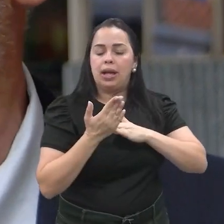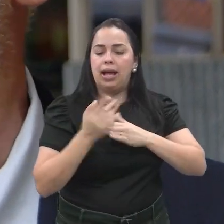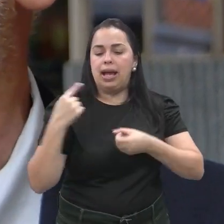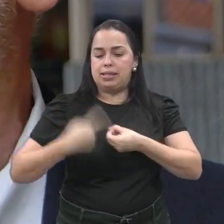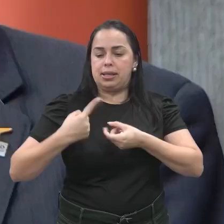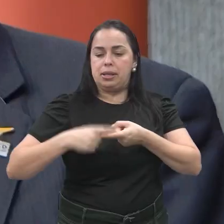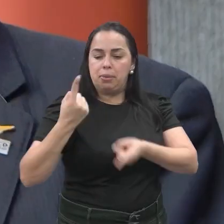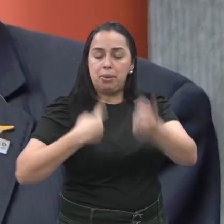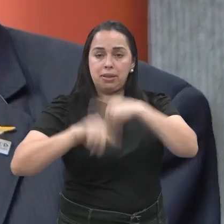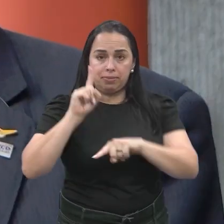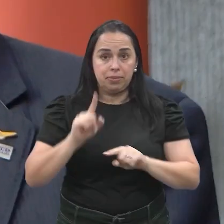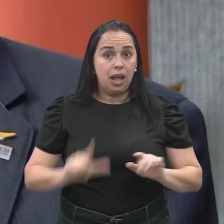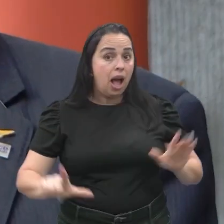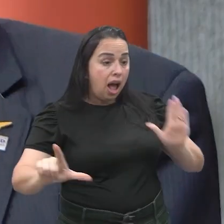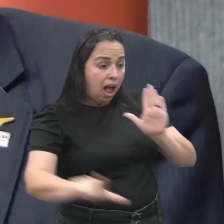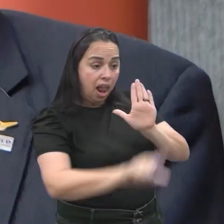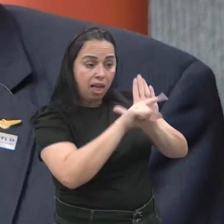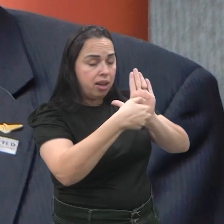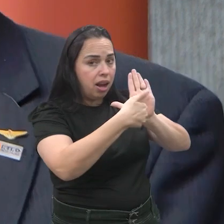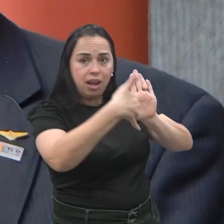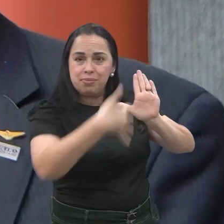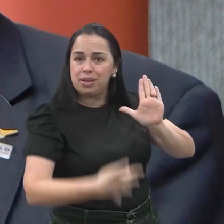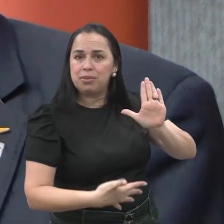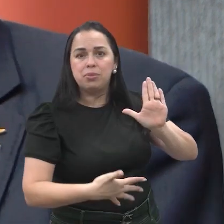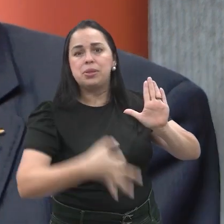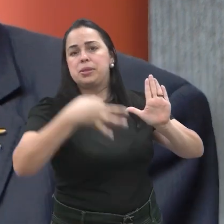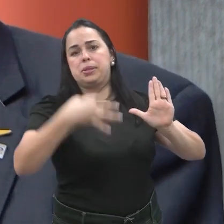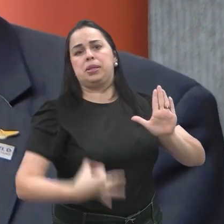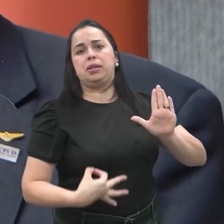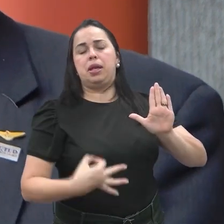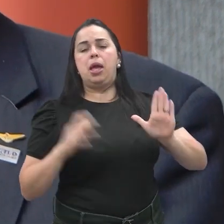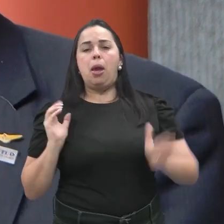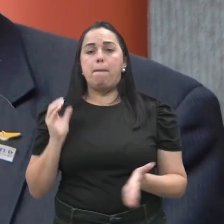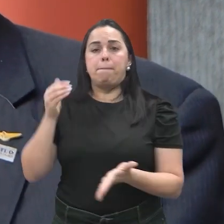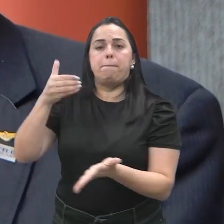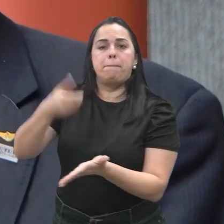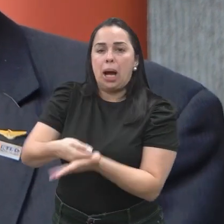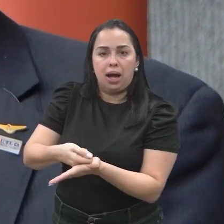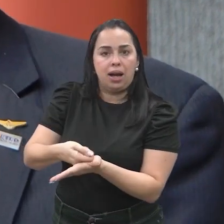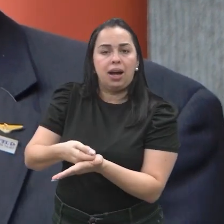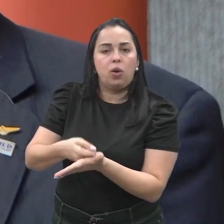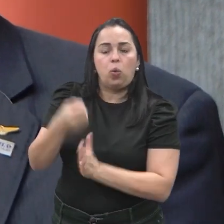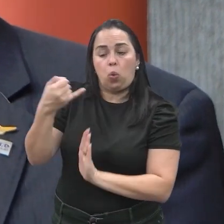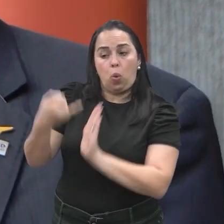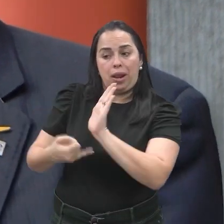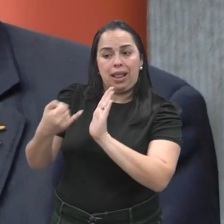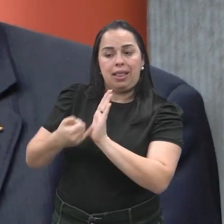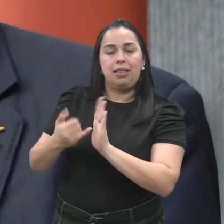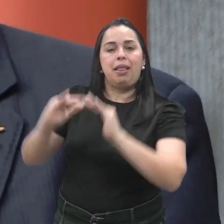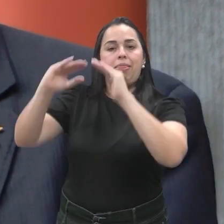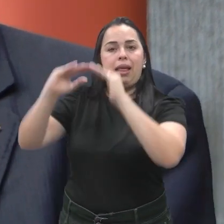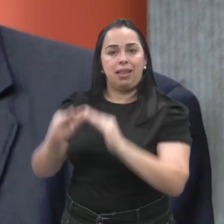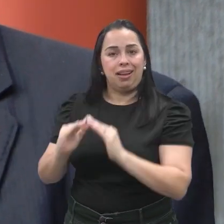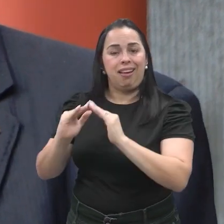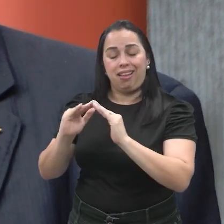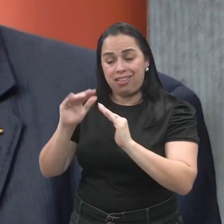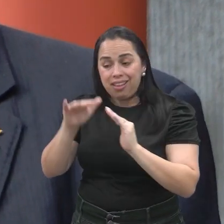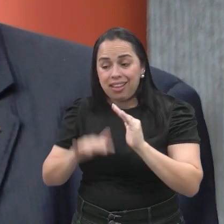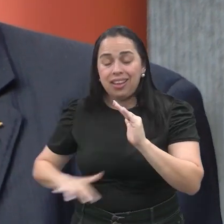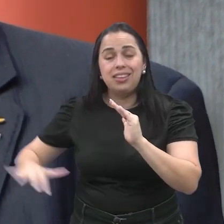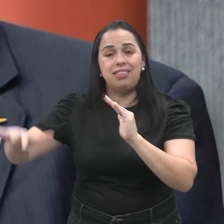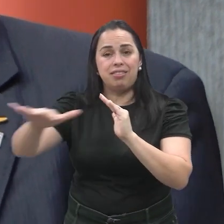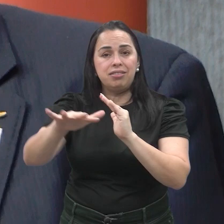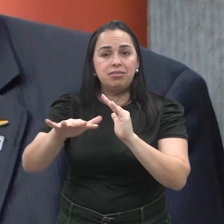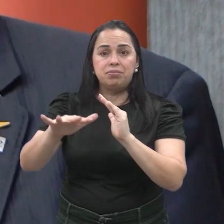da cidade. A lei estabelece, em primeiro lugar, sem dúvida, né? Eu estou pagando um imposto sobre uma propriedade urbana,